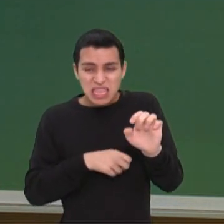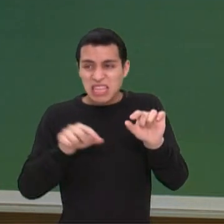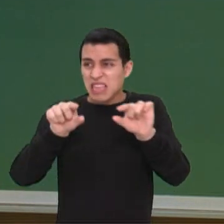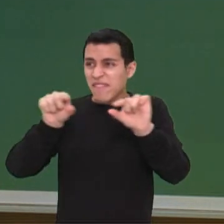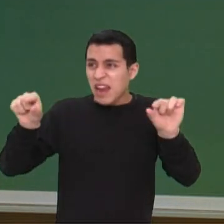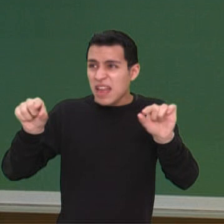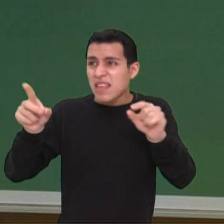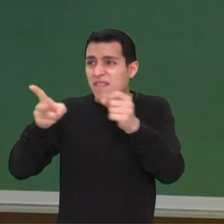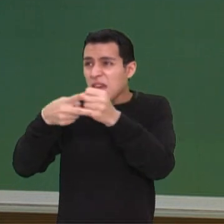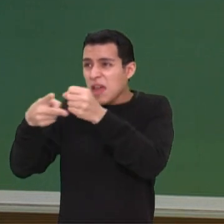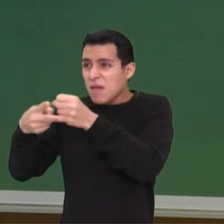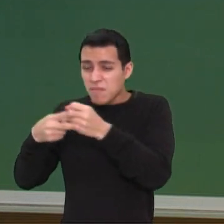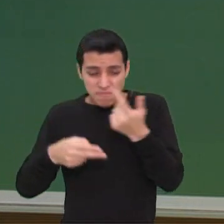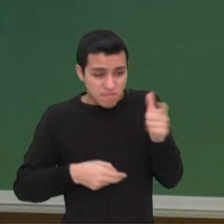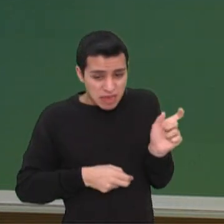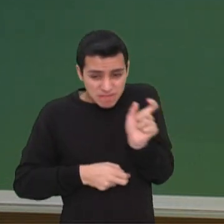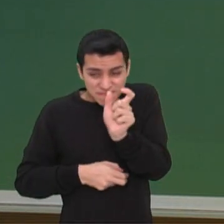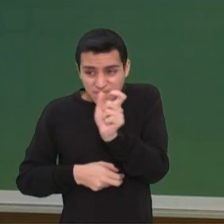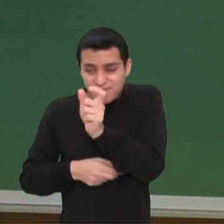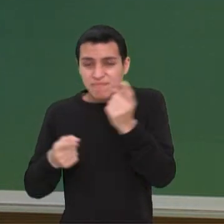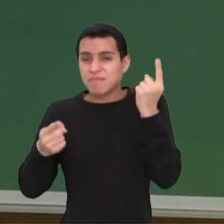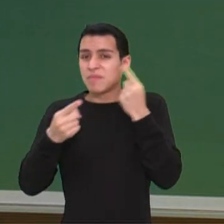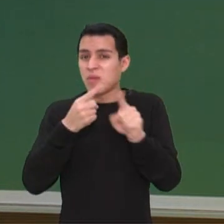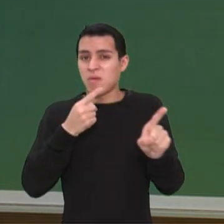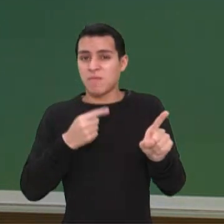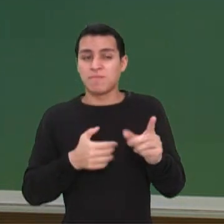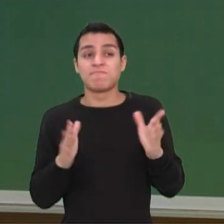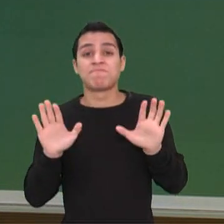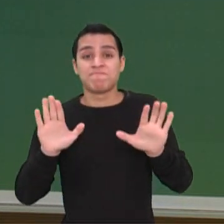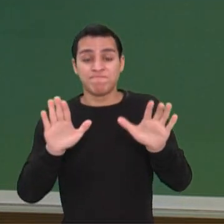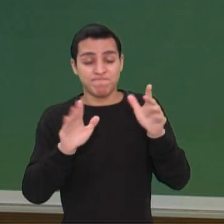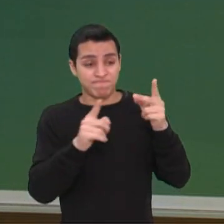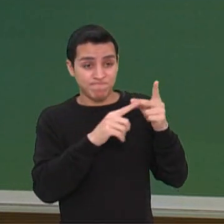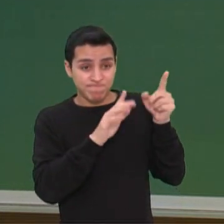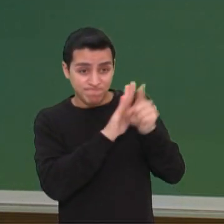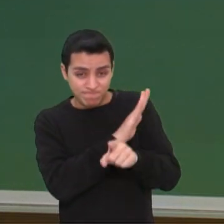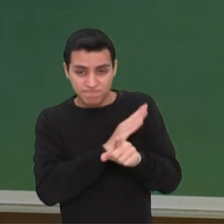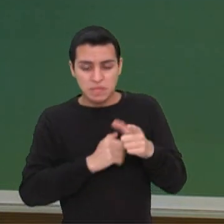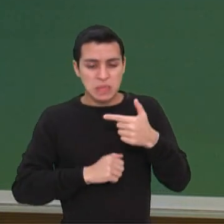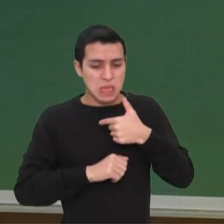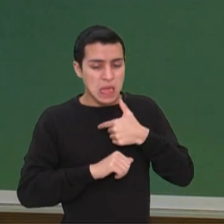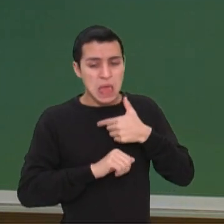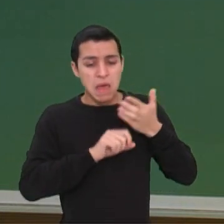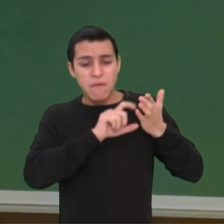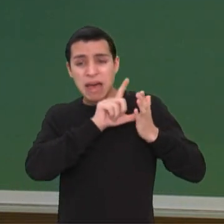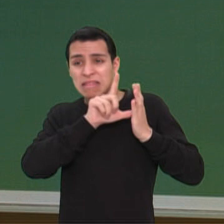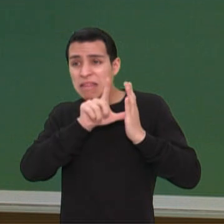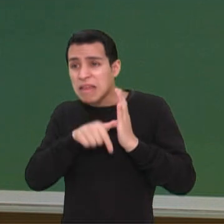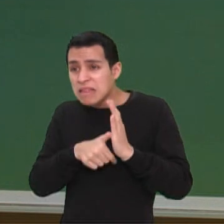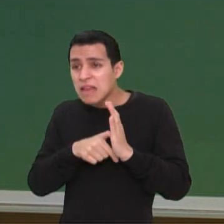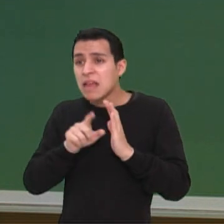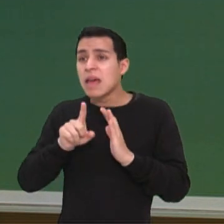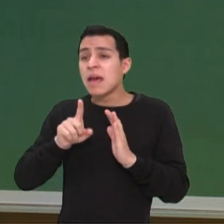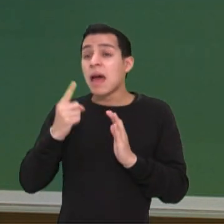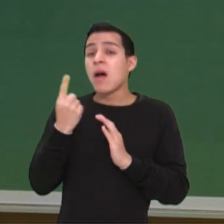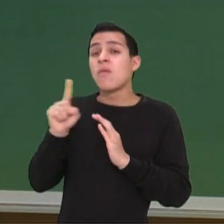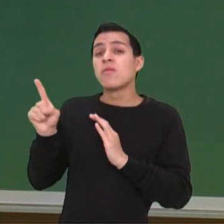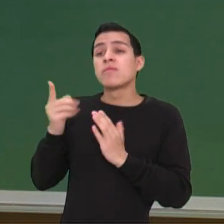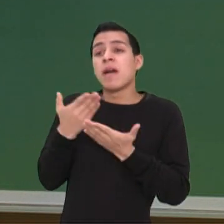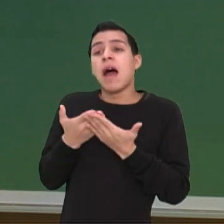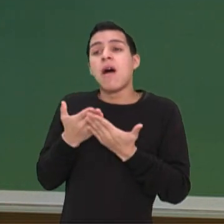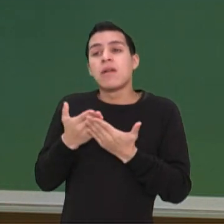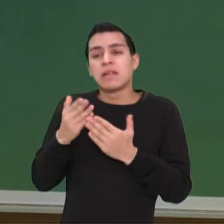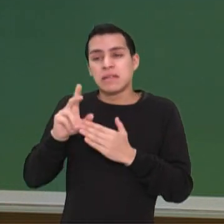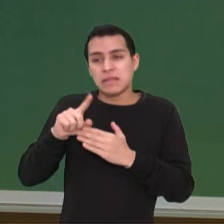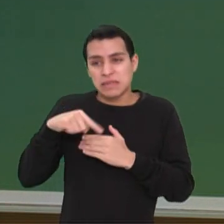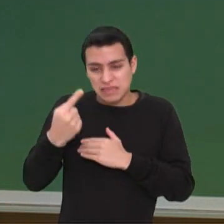dois. Não faz sentido. Para a segunda pergunta, eu estava atrasado para a última aula da quinta-feira, porque